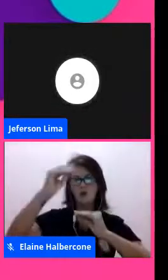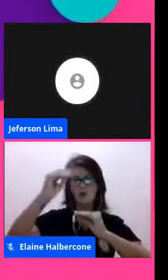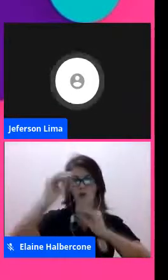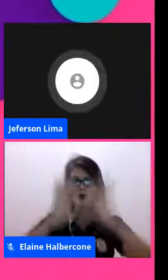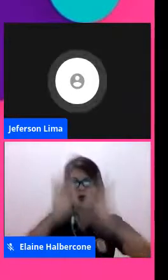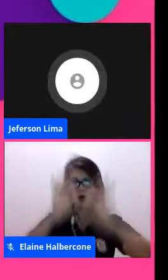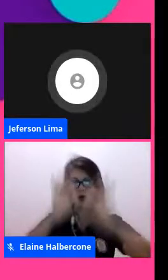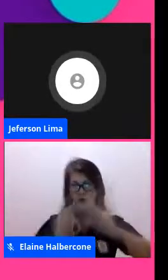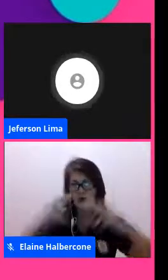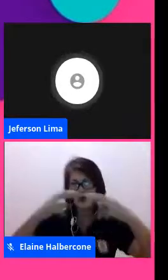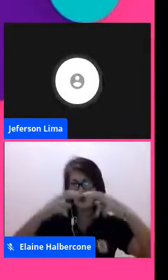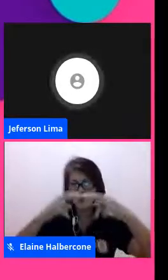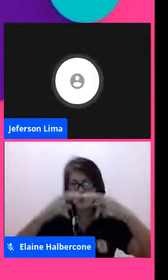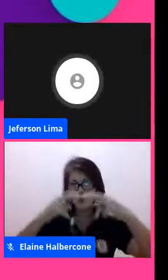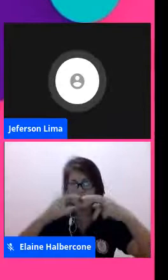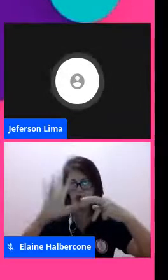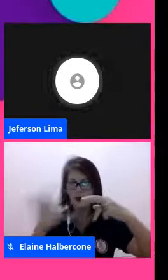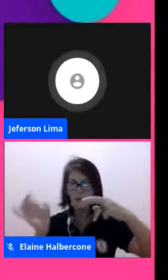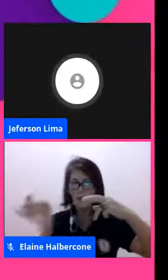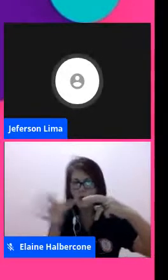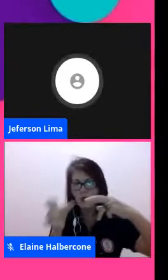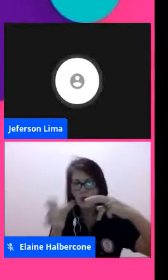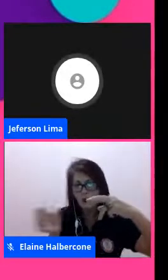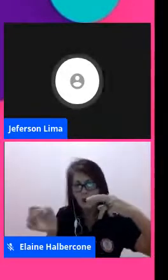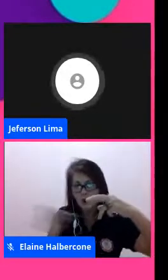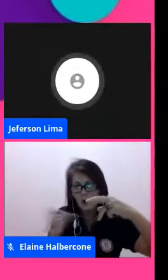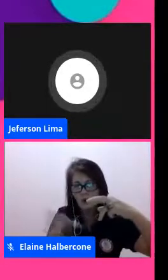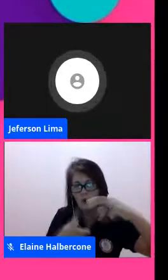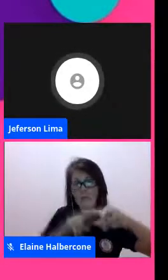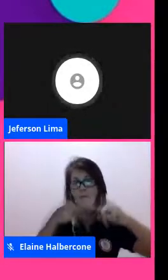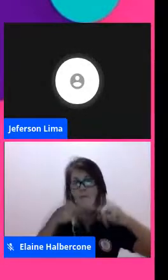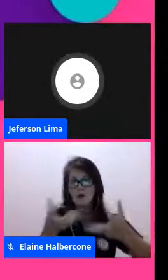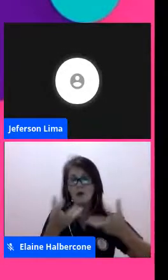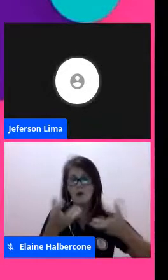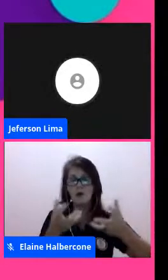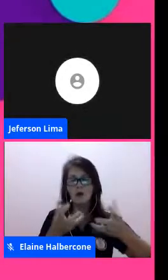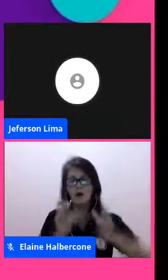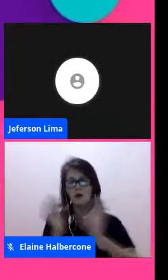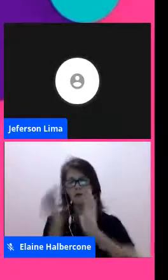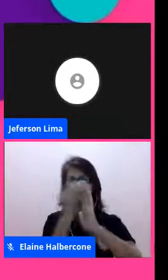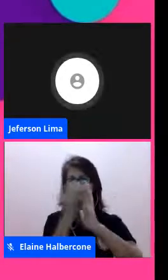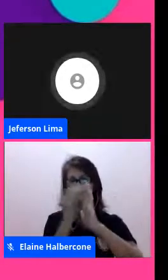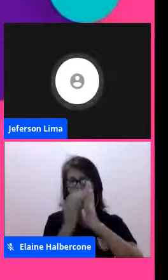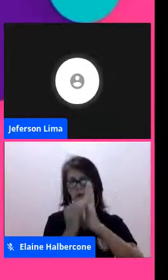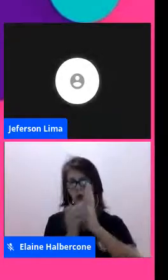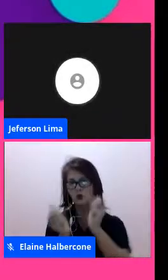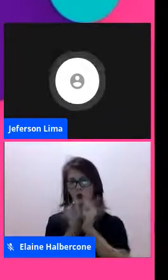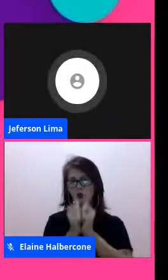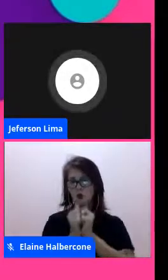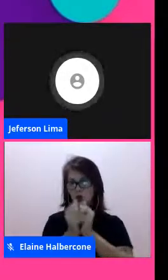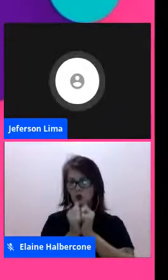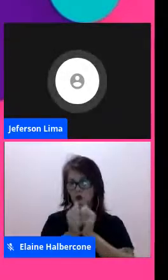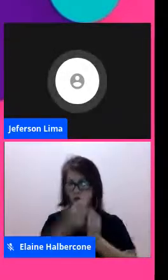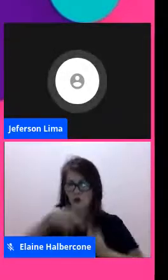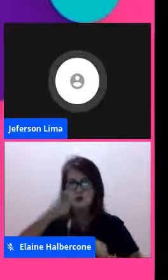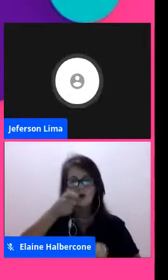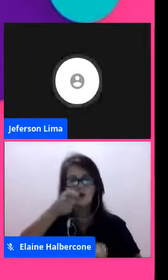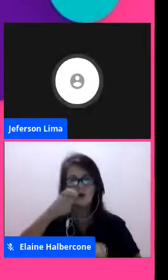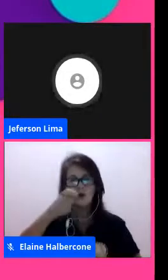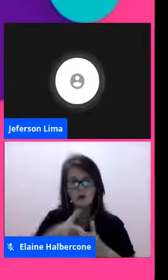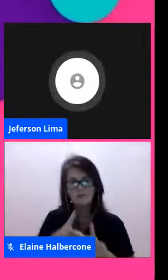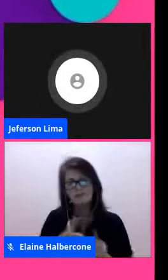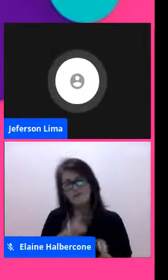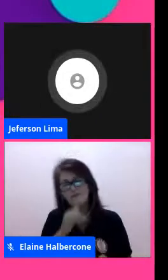servidor. Eu já deixei algumas coisinhas prontas, mas eu pretendo fazer boa parte das coisas aqui junto com vocês, né? É uma pena a gente não